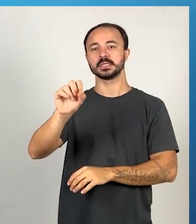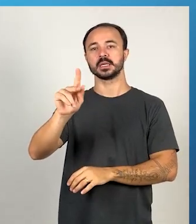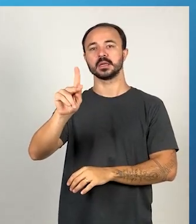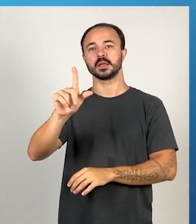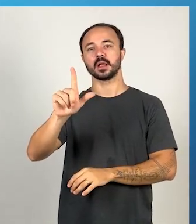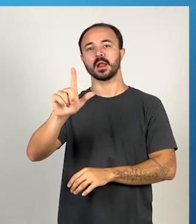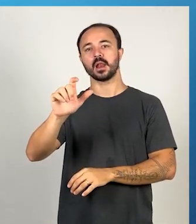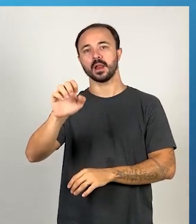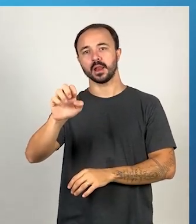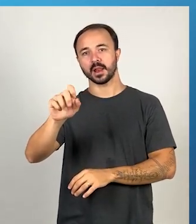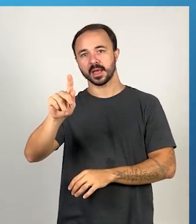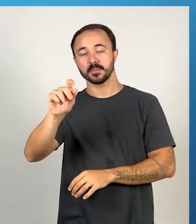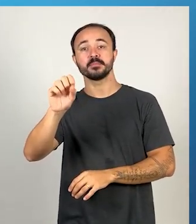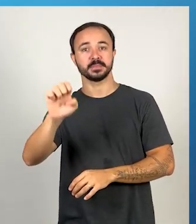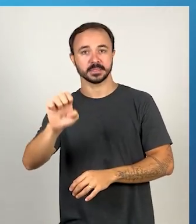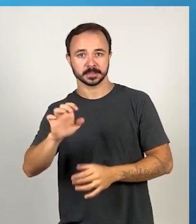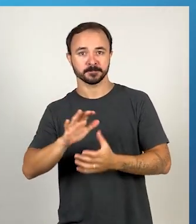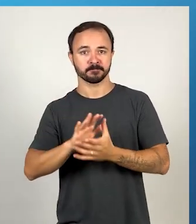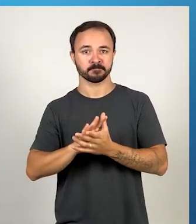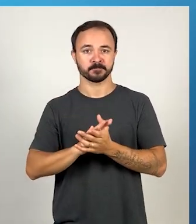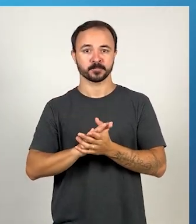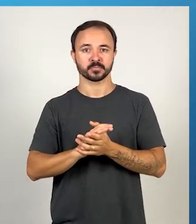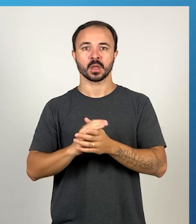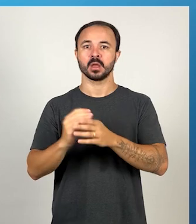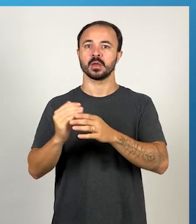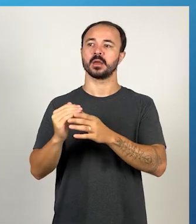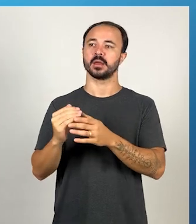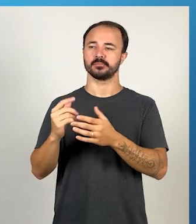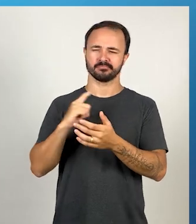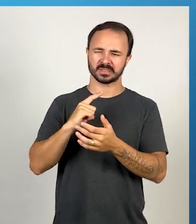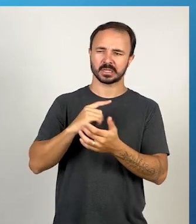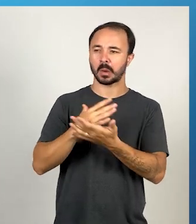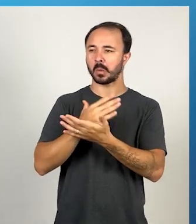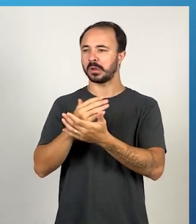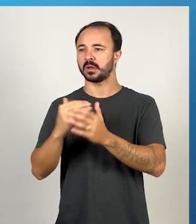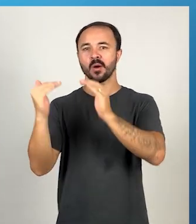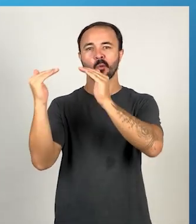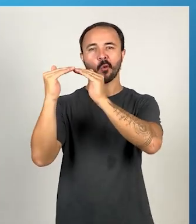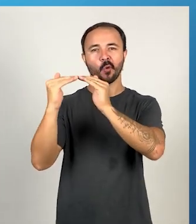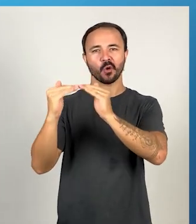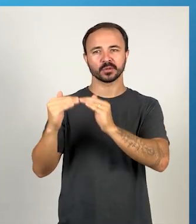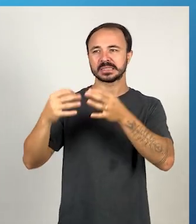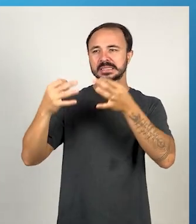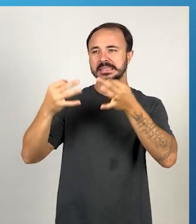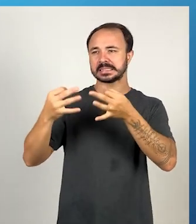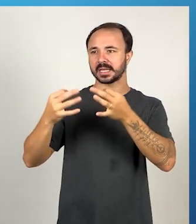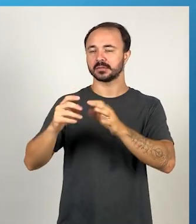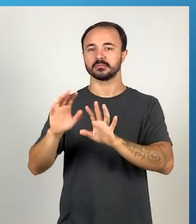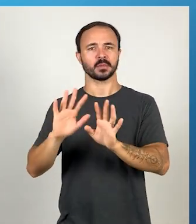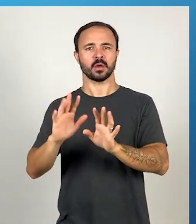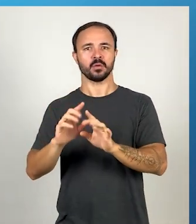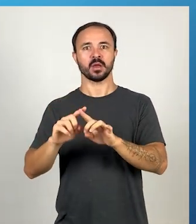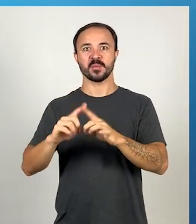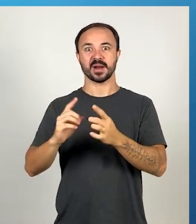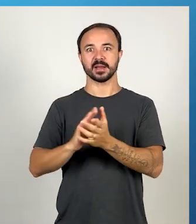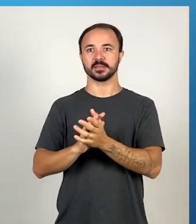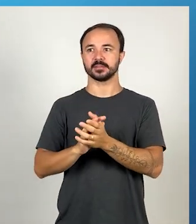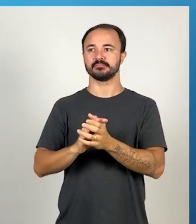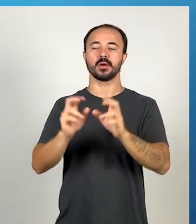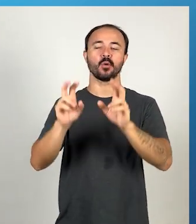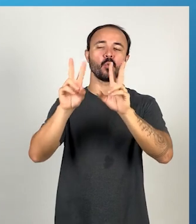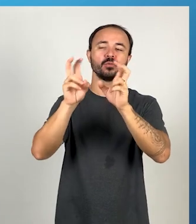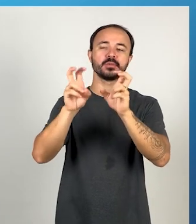concordância não ocorre de acordo com os termos da frase, mas com a ideia que se quer passar com esses termos. O